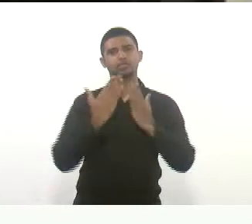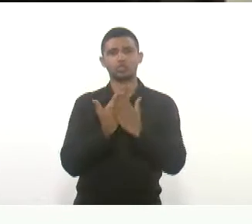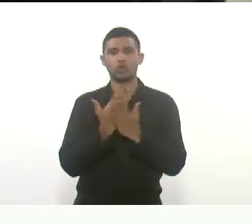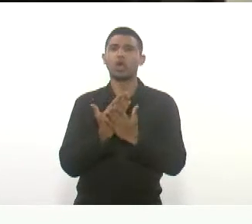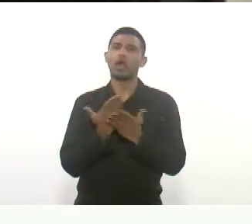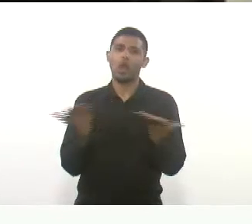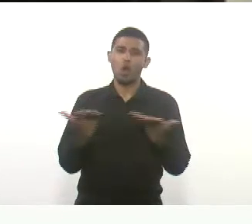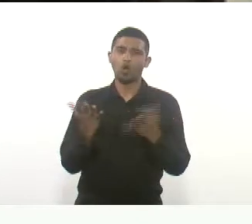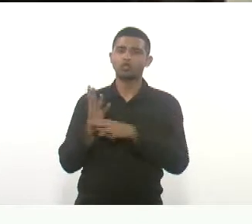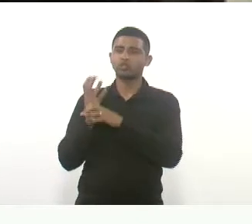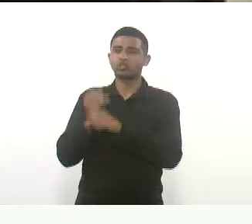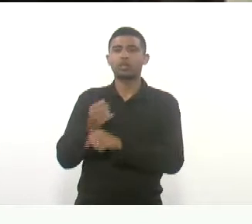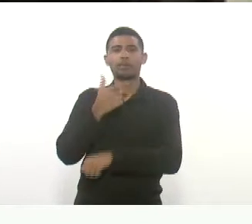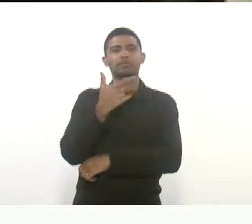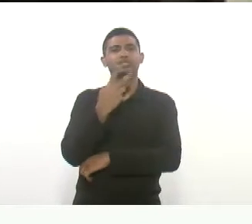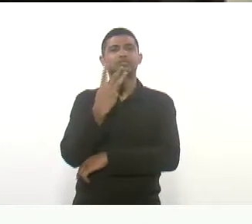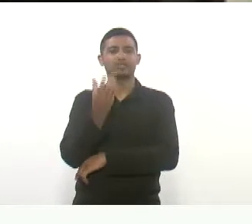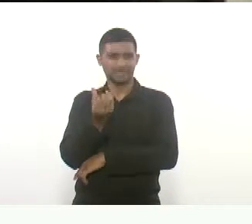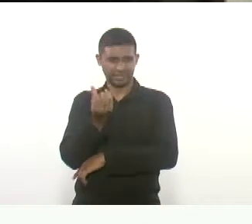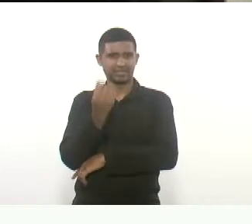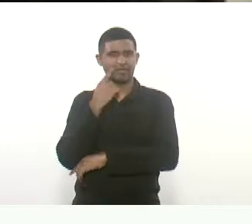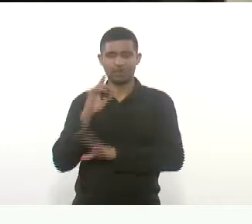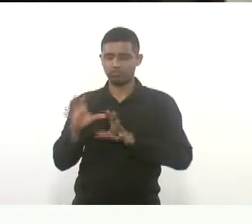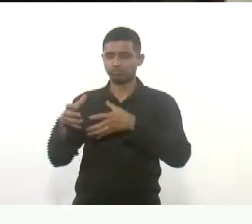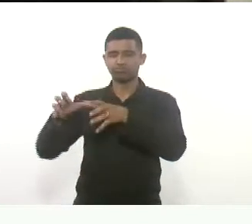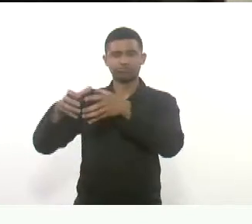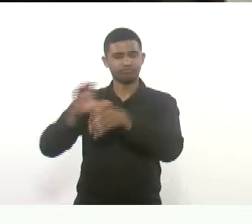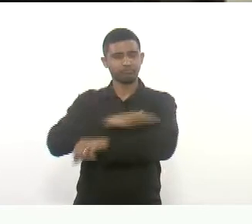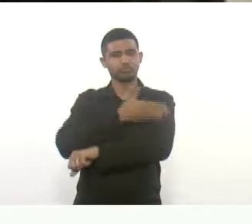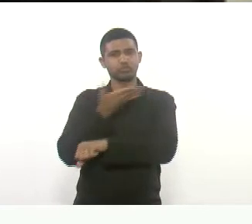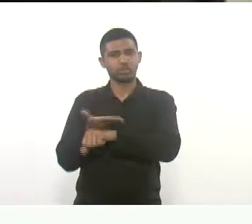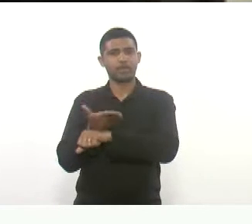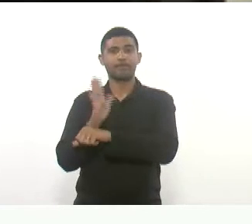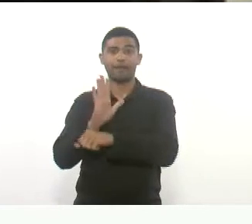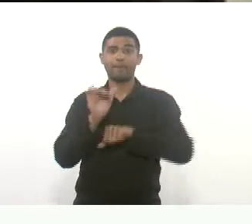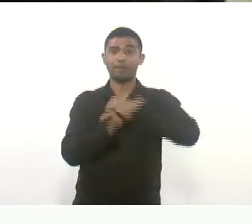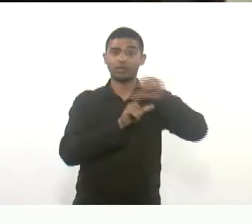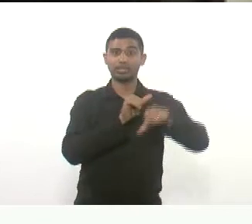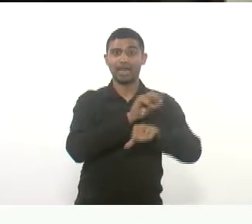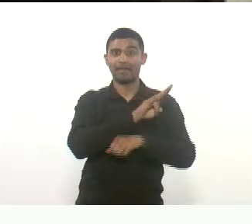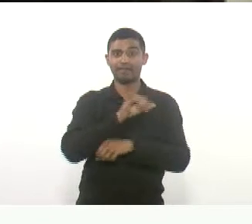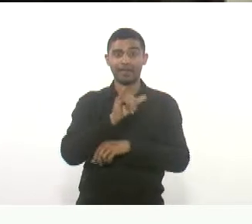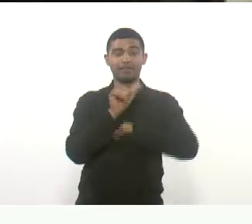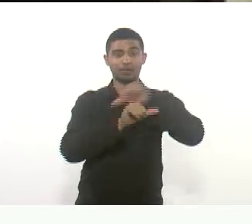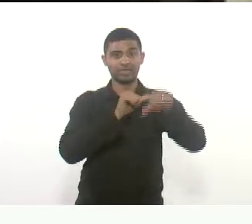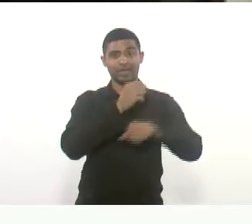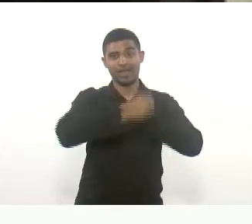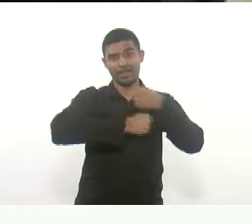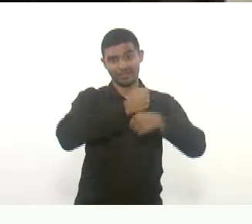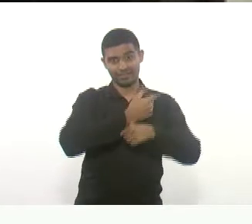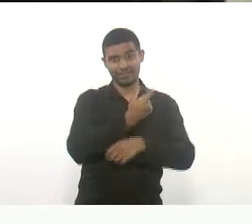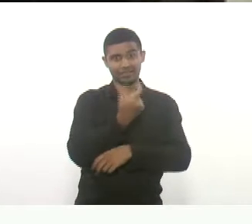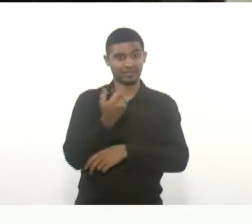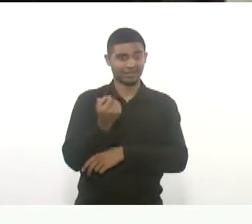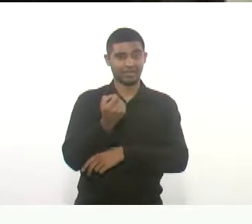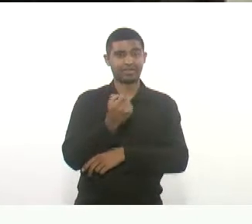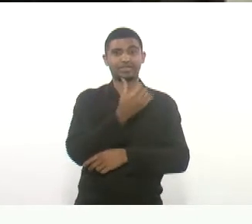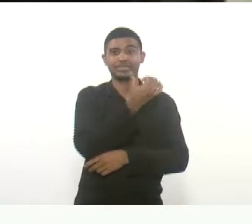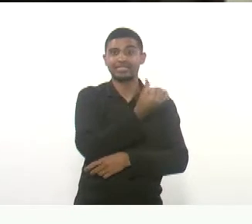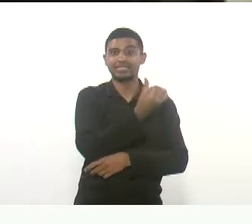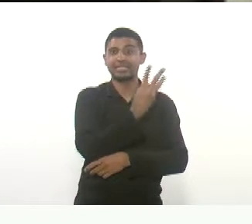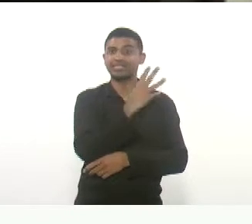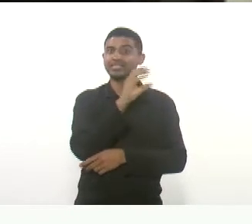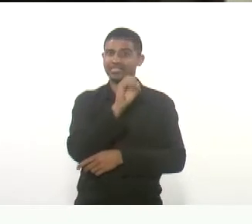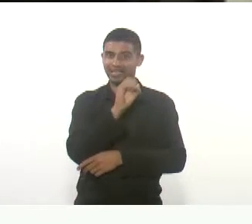de 236 turmas em tempo integral para 600 escolas ofereceram turmas em tempo integral. E